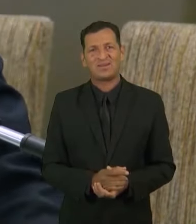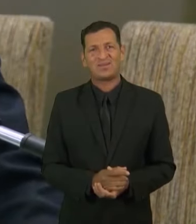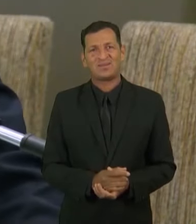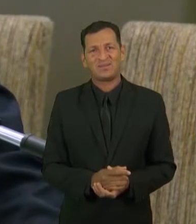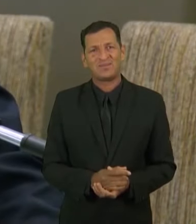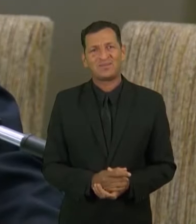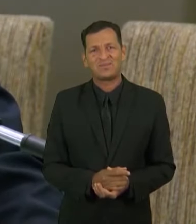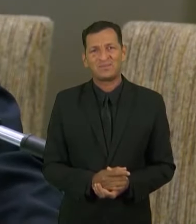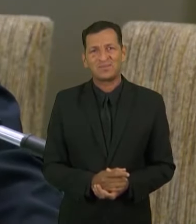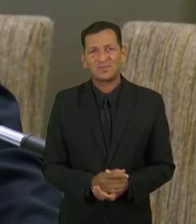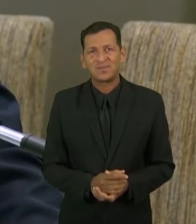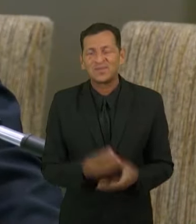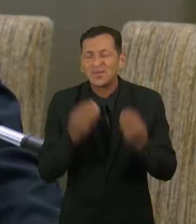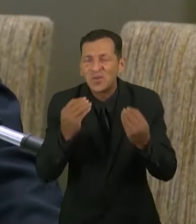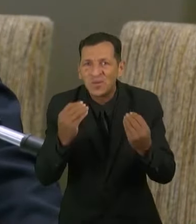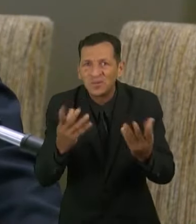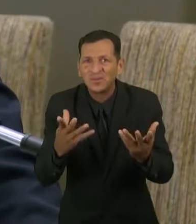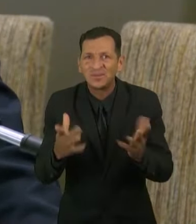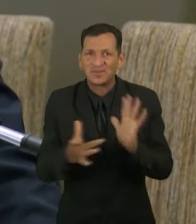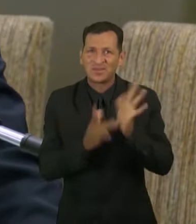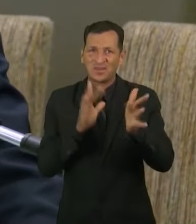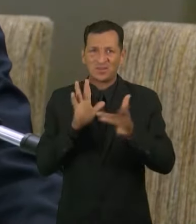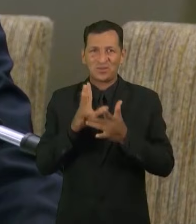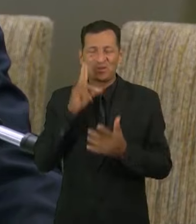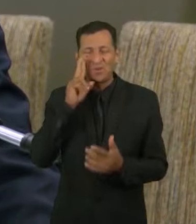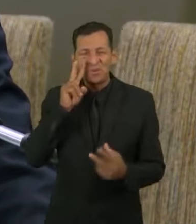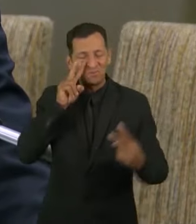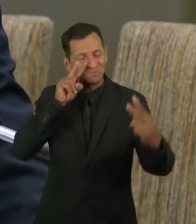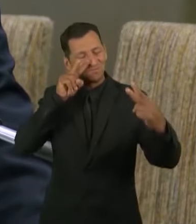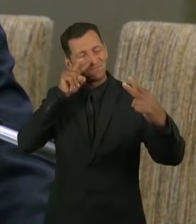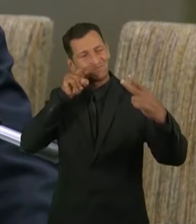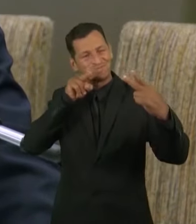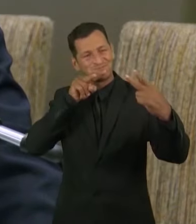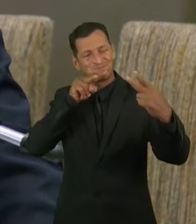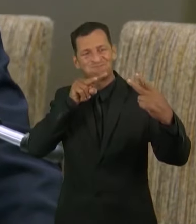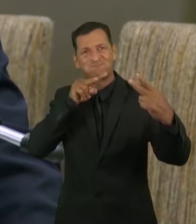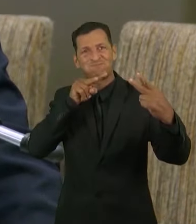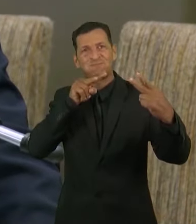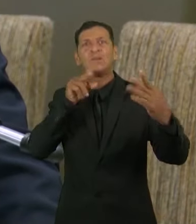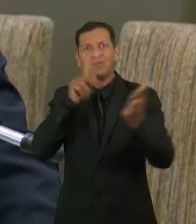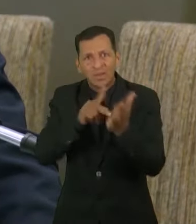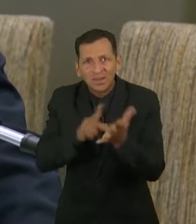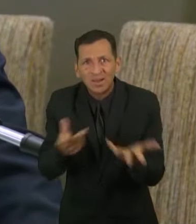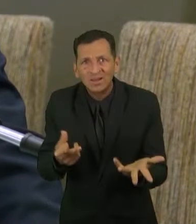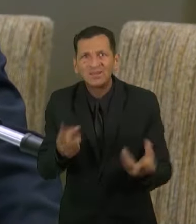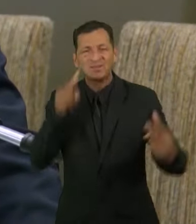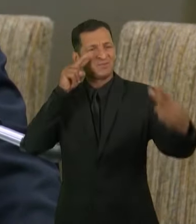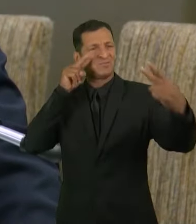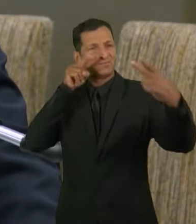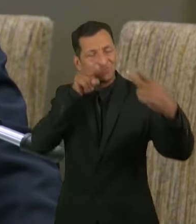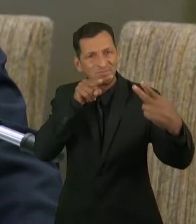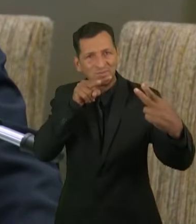Jesus diz: filha, a tua fé te salvou.